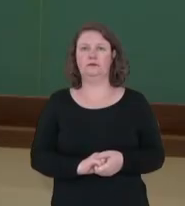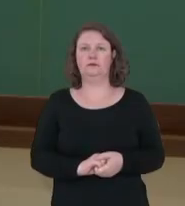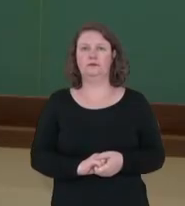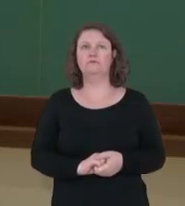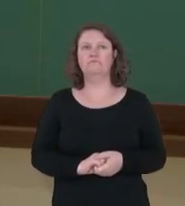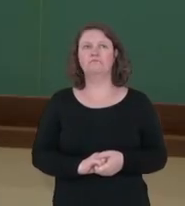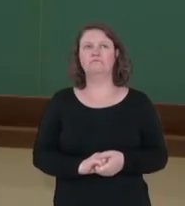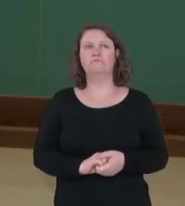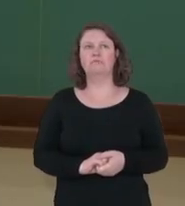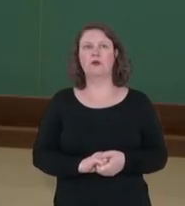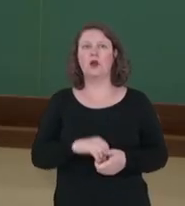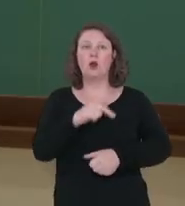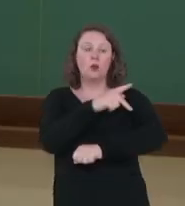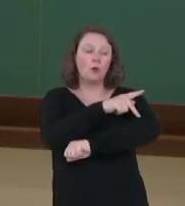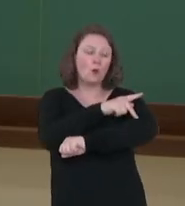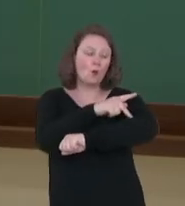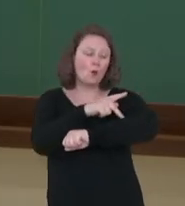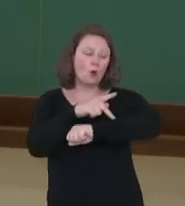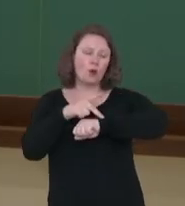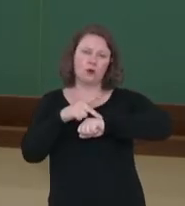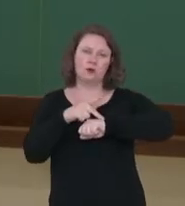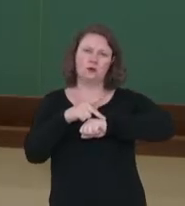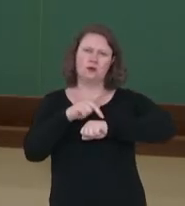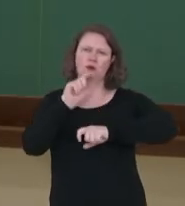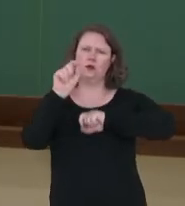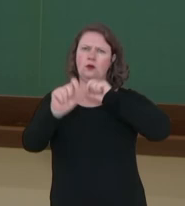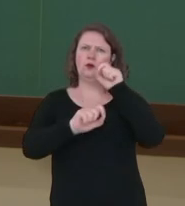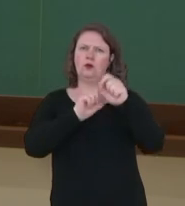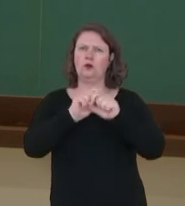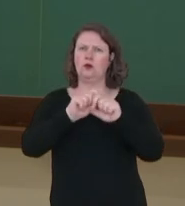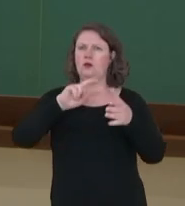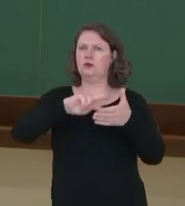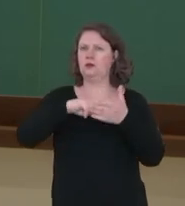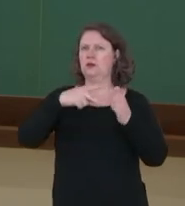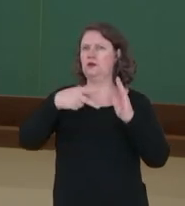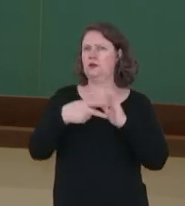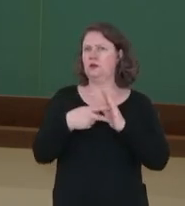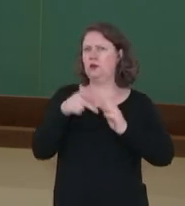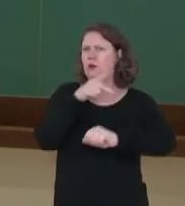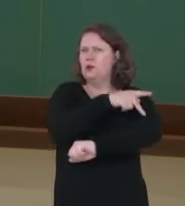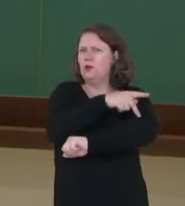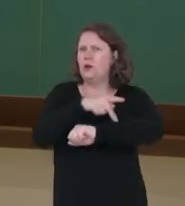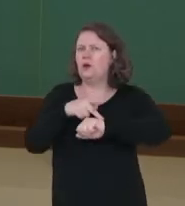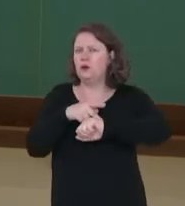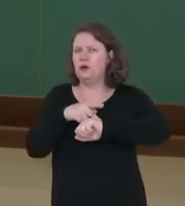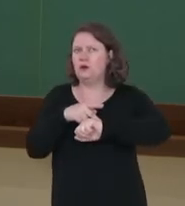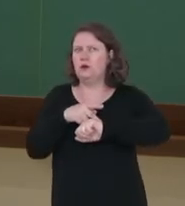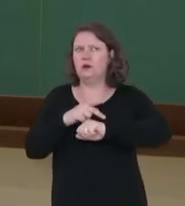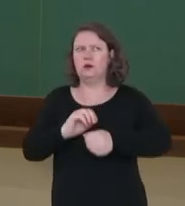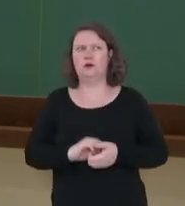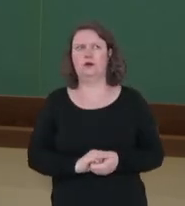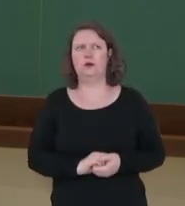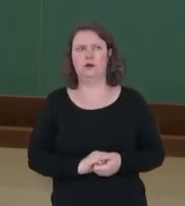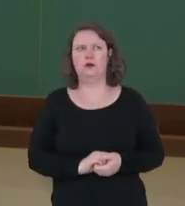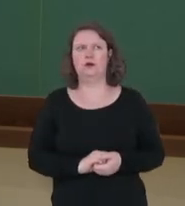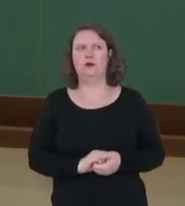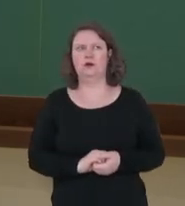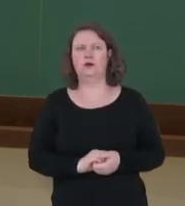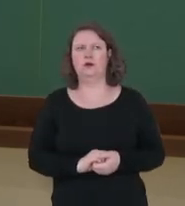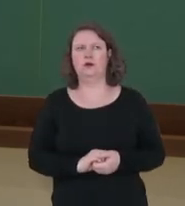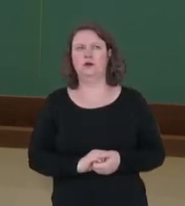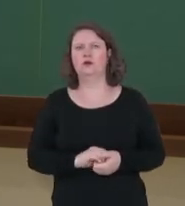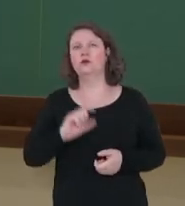ele puras. O que significa este termo? Não, o que significa ele chamar